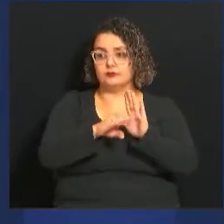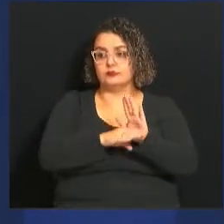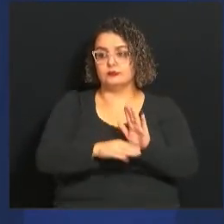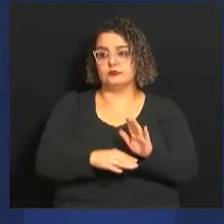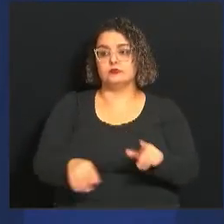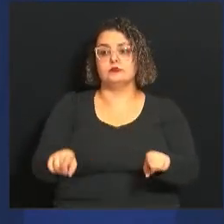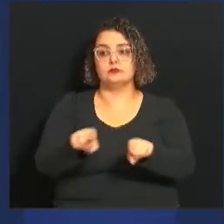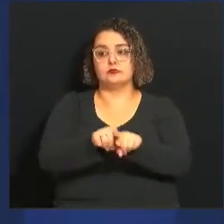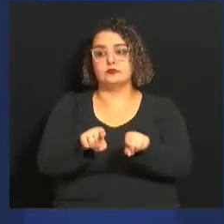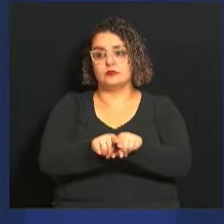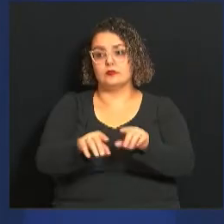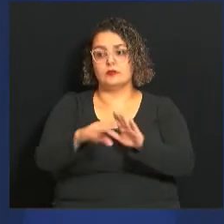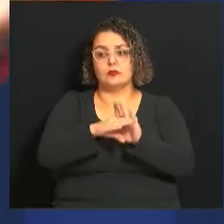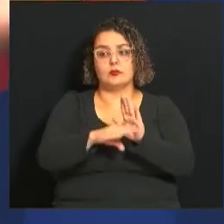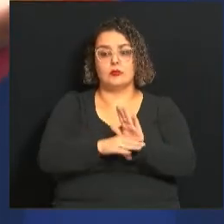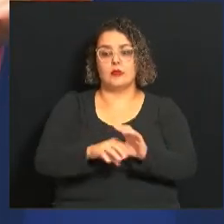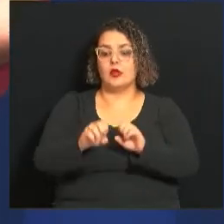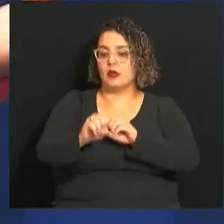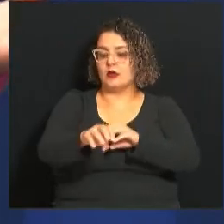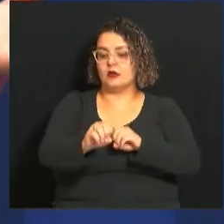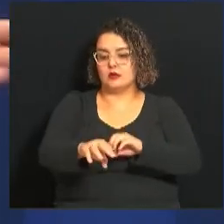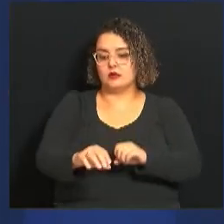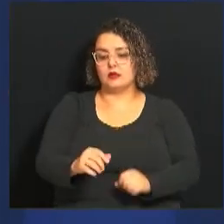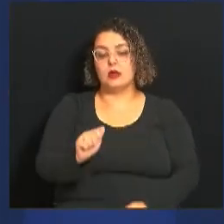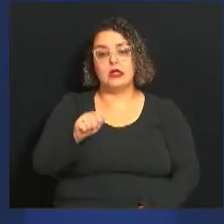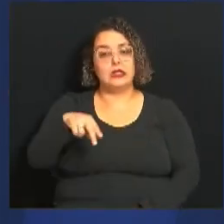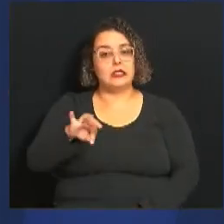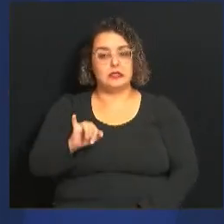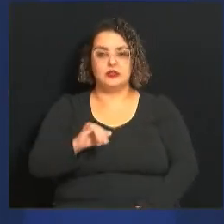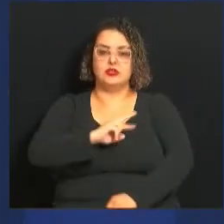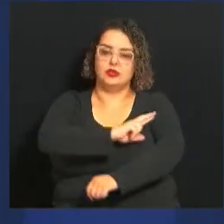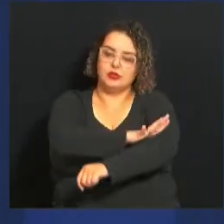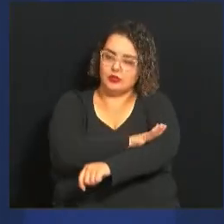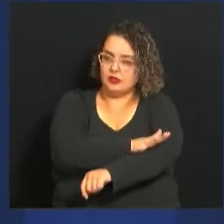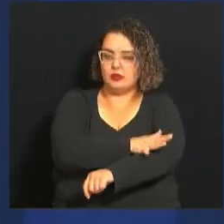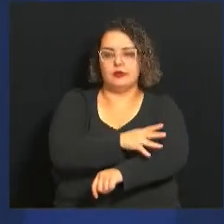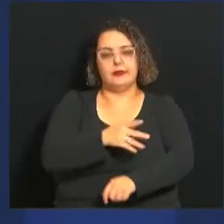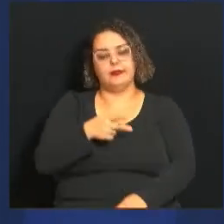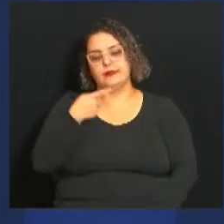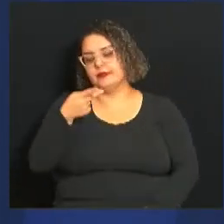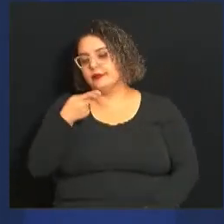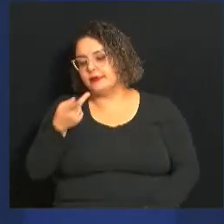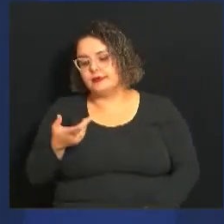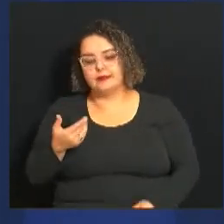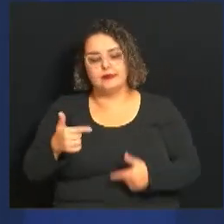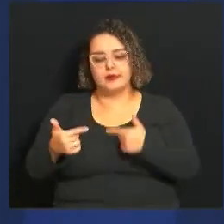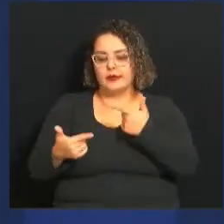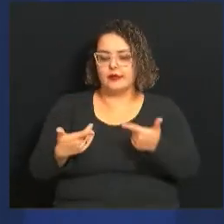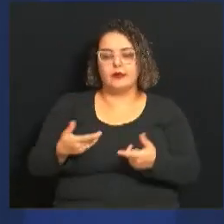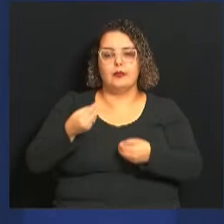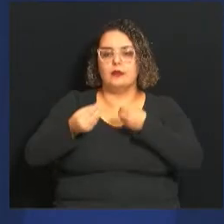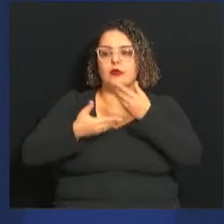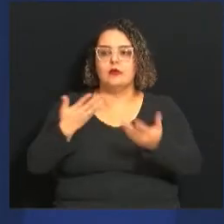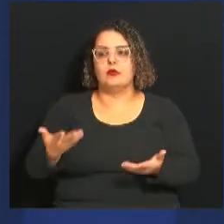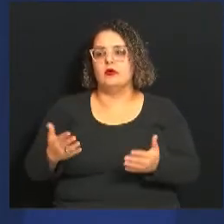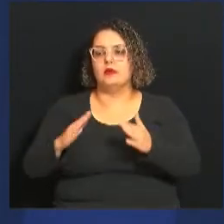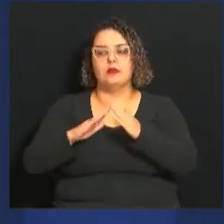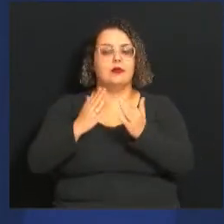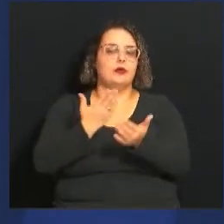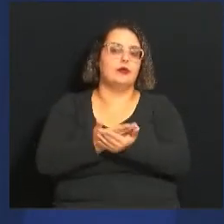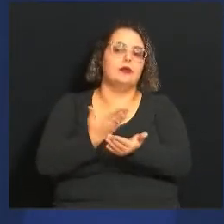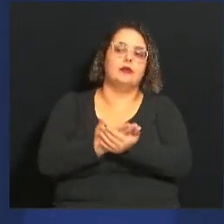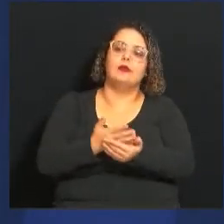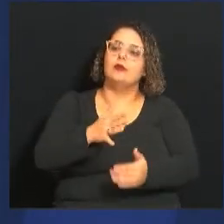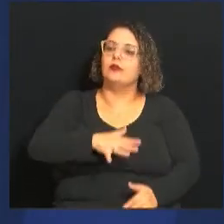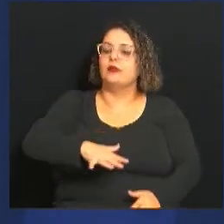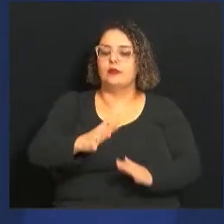da educação antirracista. Não dá para a gente negar, não dá para vir falar que a educação, que a escola não é também, né, um espelho